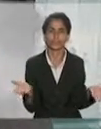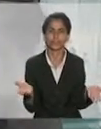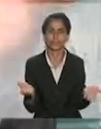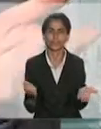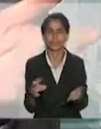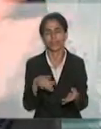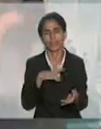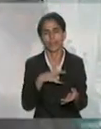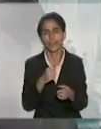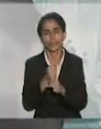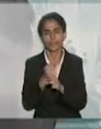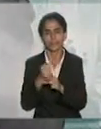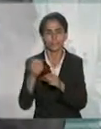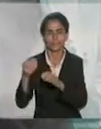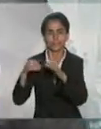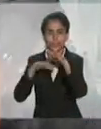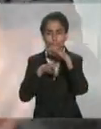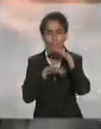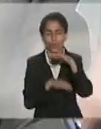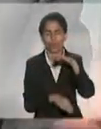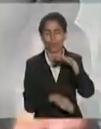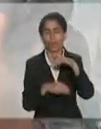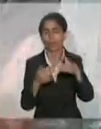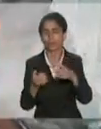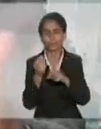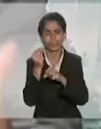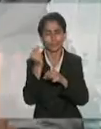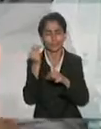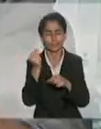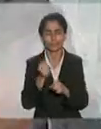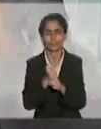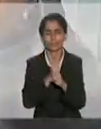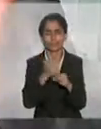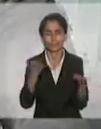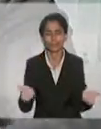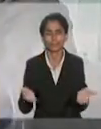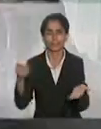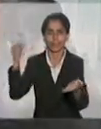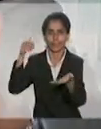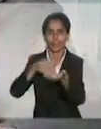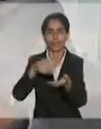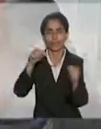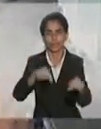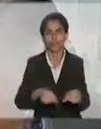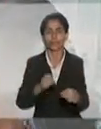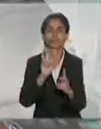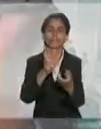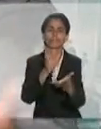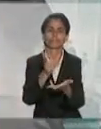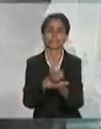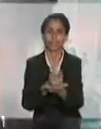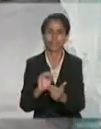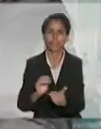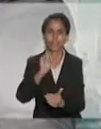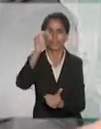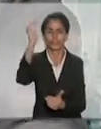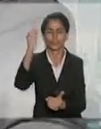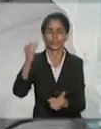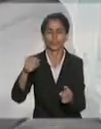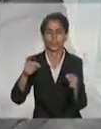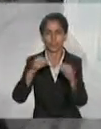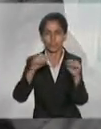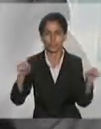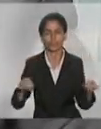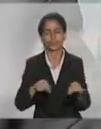não, que é o estoque antigo, mas depois de 2 anos ainda era estoque antigo. Continua. E até hoje continua a subir. E foi para a cesta